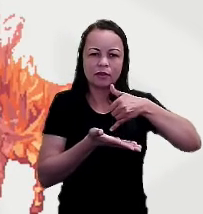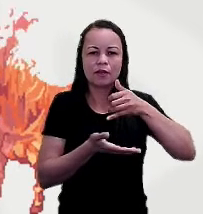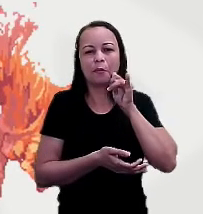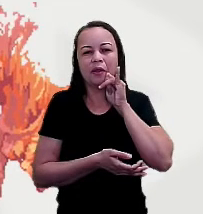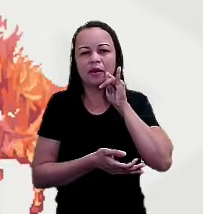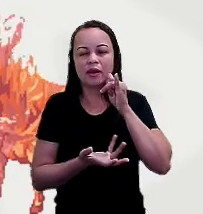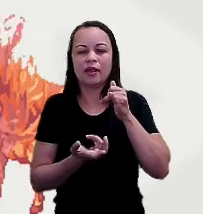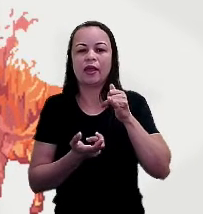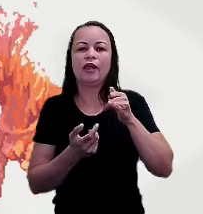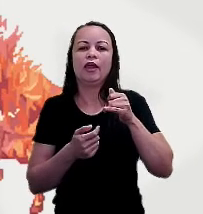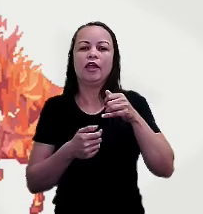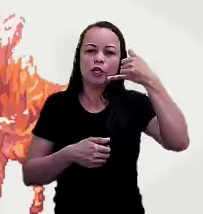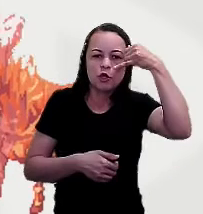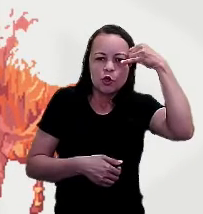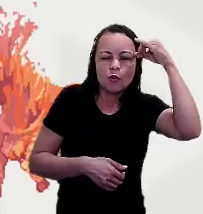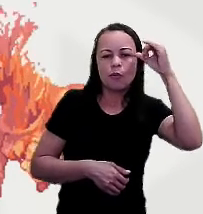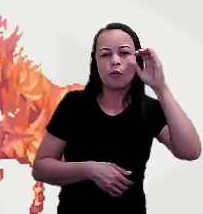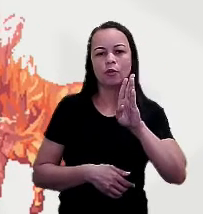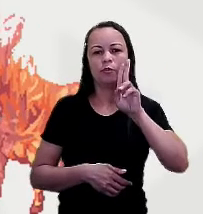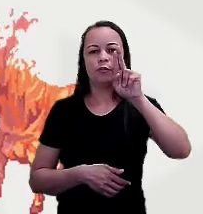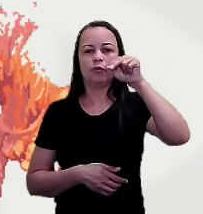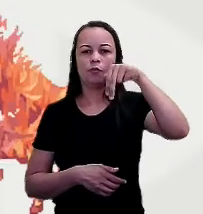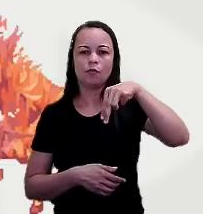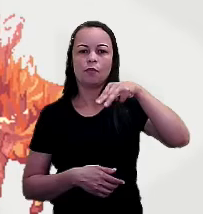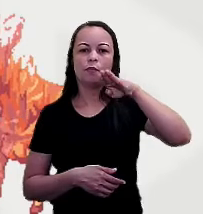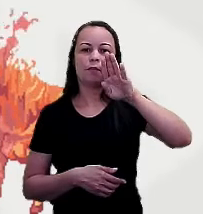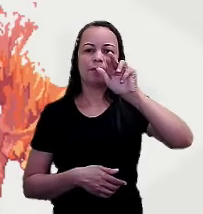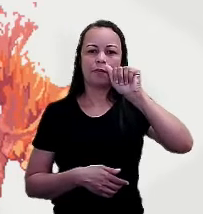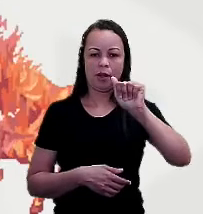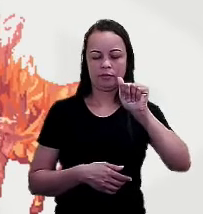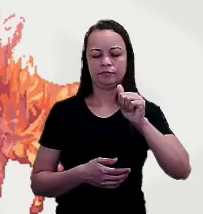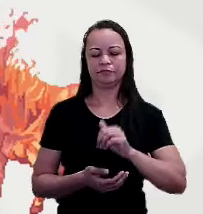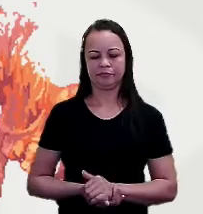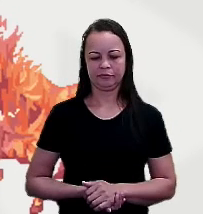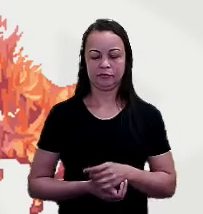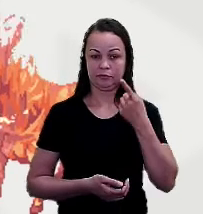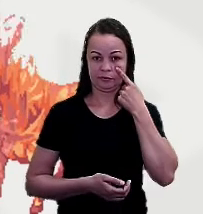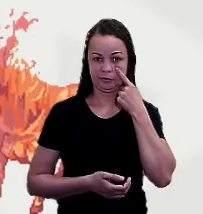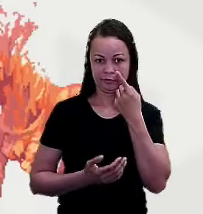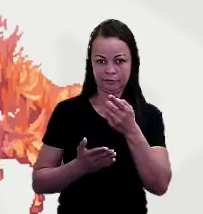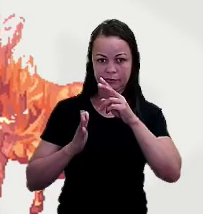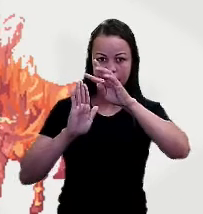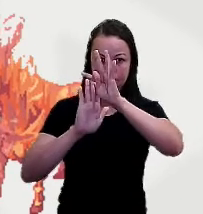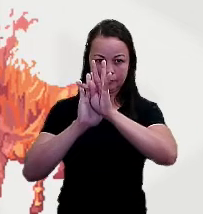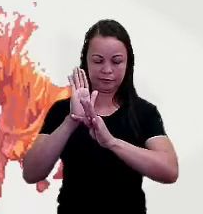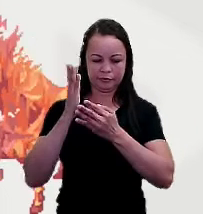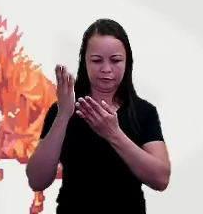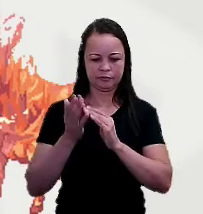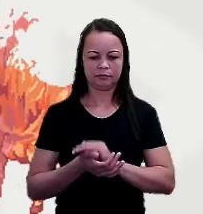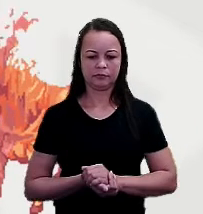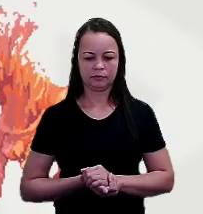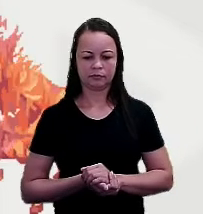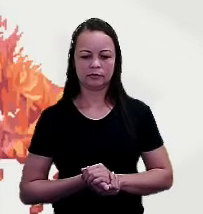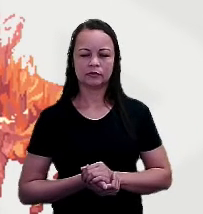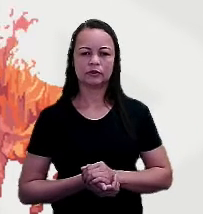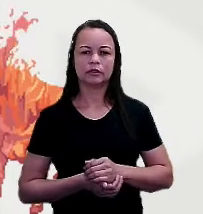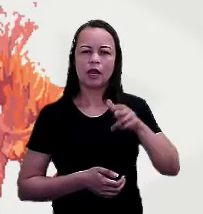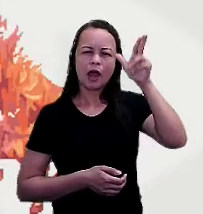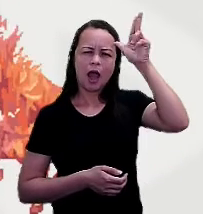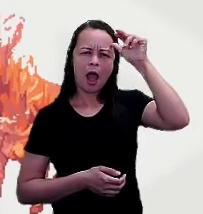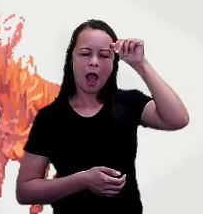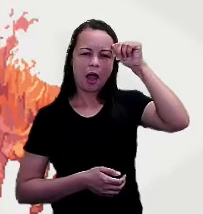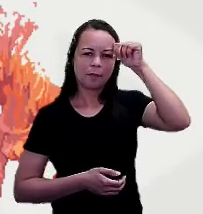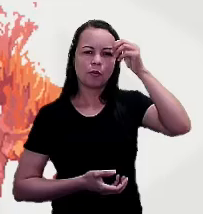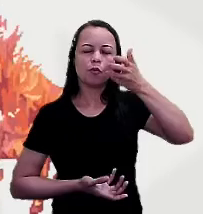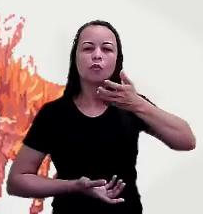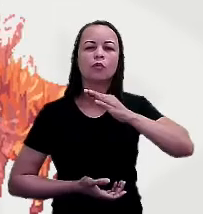lendas. Vamos agora ouvir algumas dessas, tá? Então vamos lá. A mula sem cabeça. Quem já